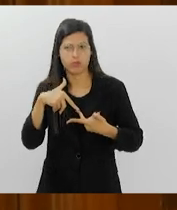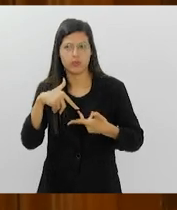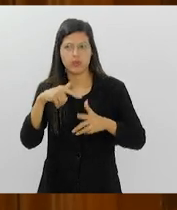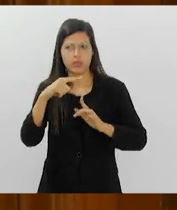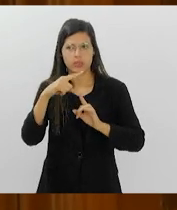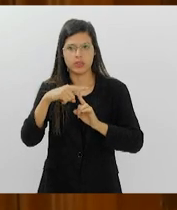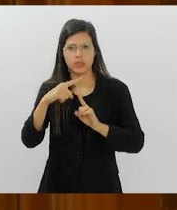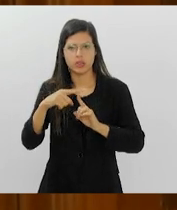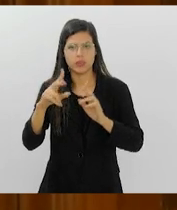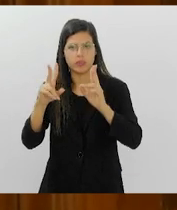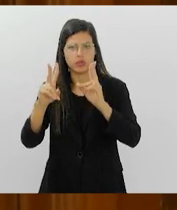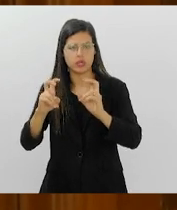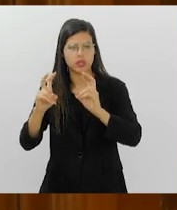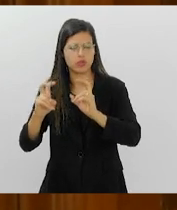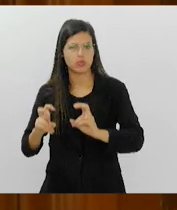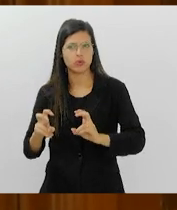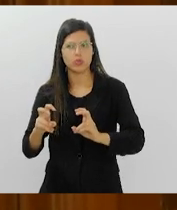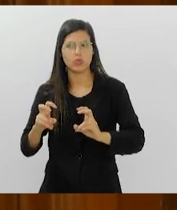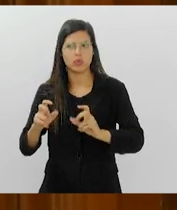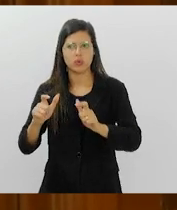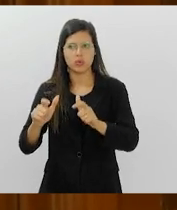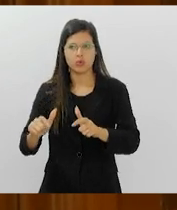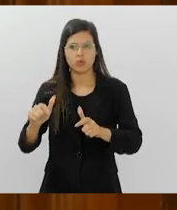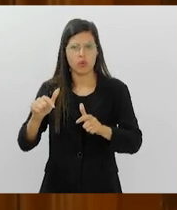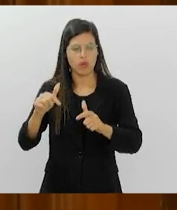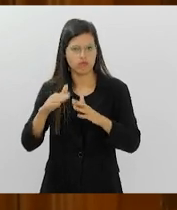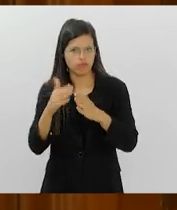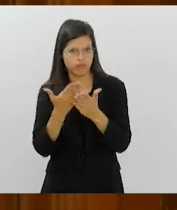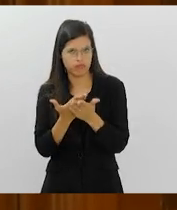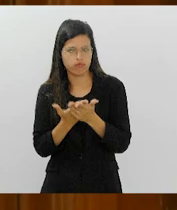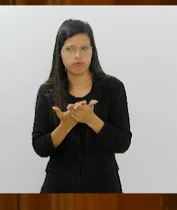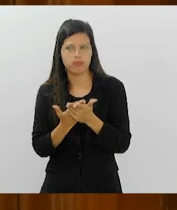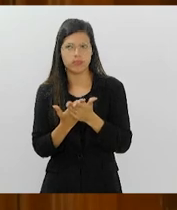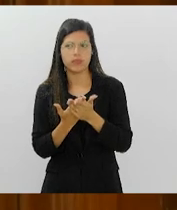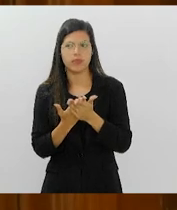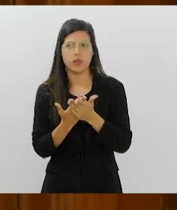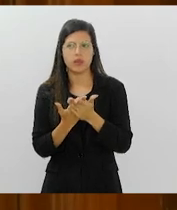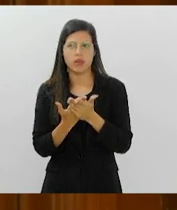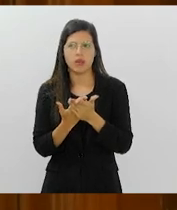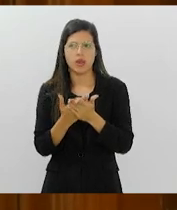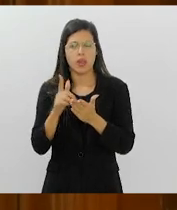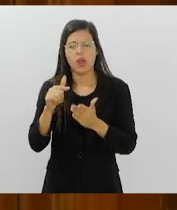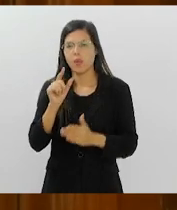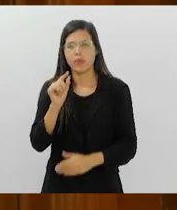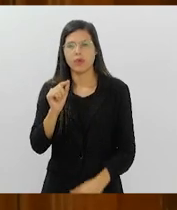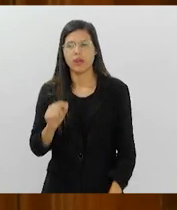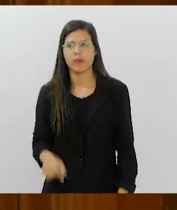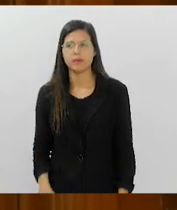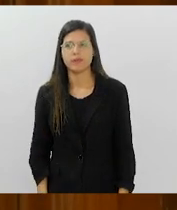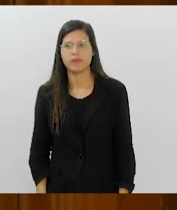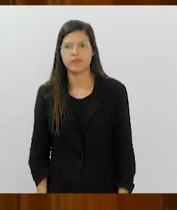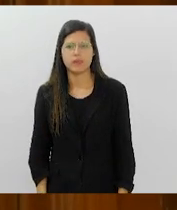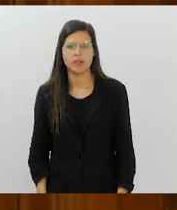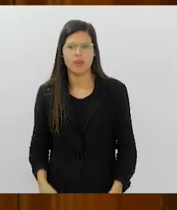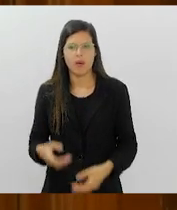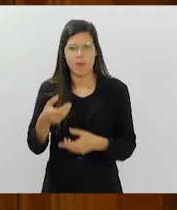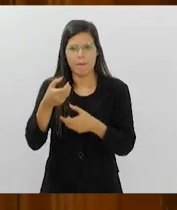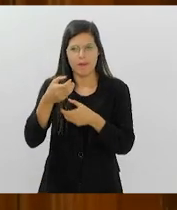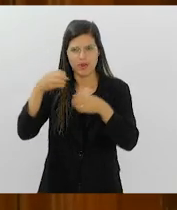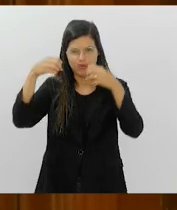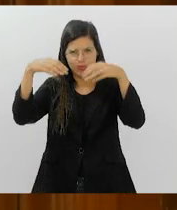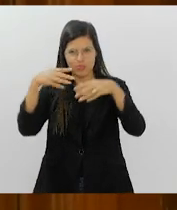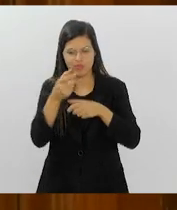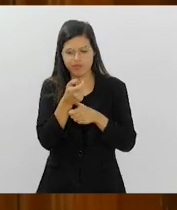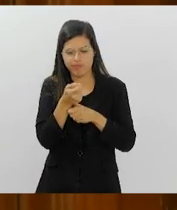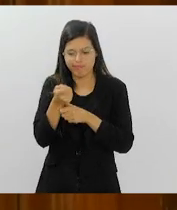de assunto, de ambiente escolar, atirador ativo em ambiente escolar, é você segurar uma mão uma lanterna, na outra mão uma lupa